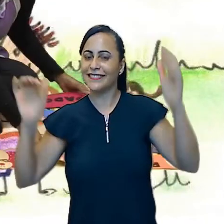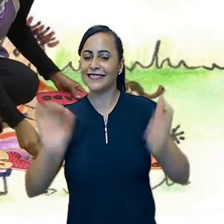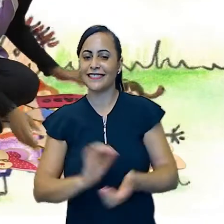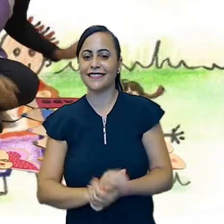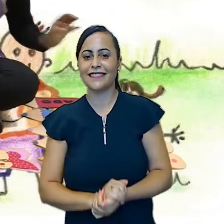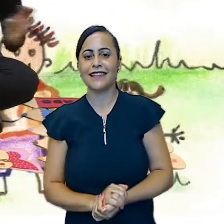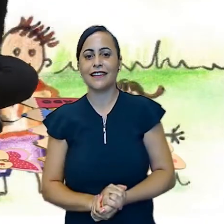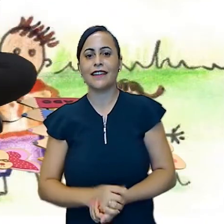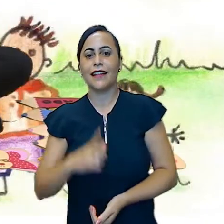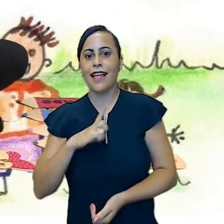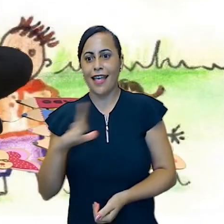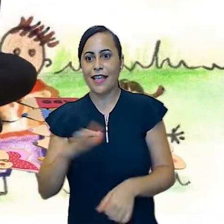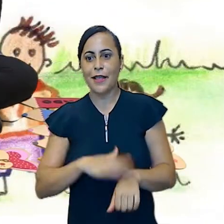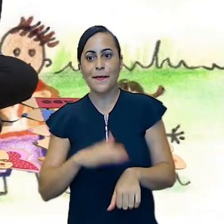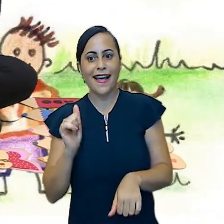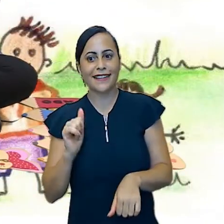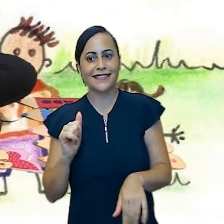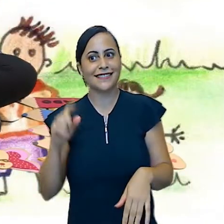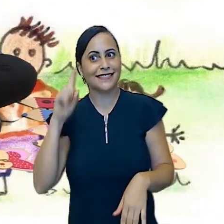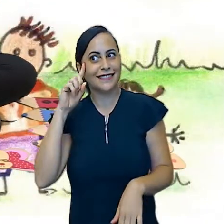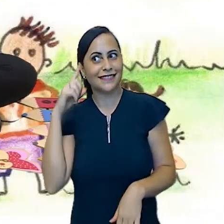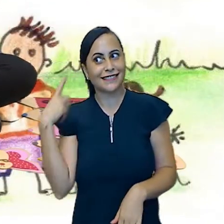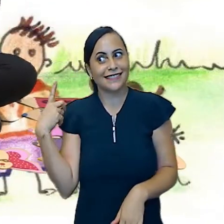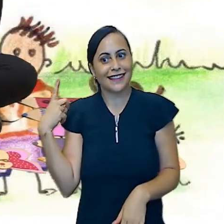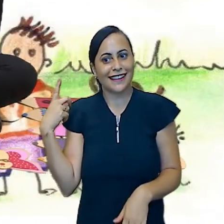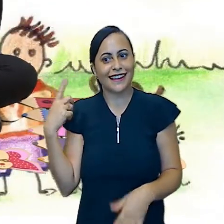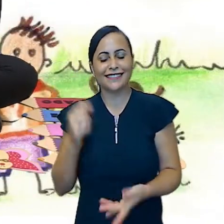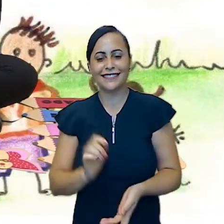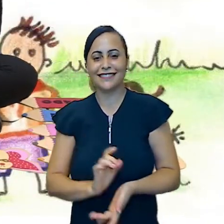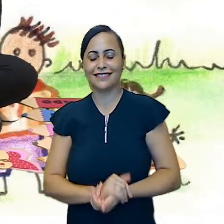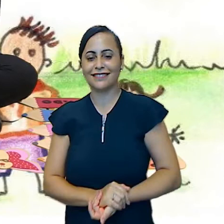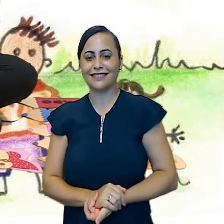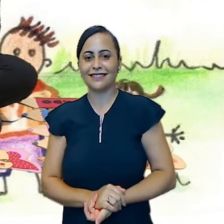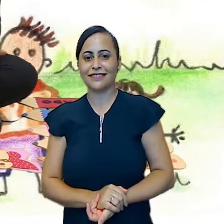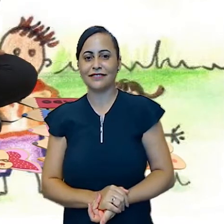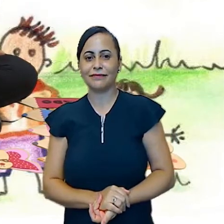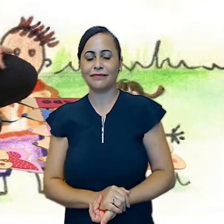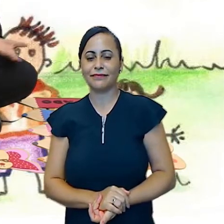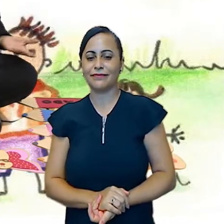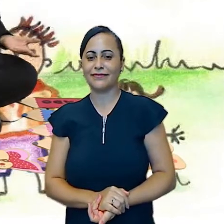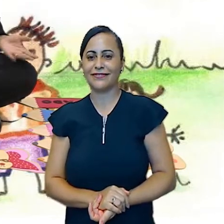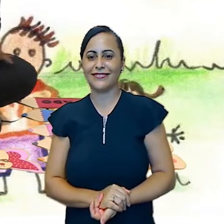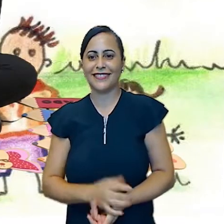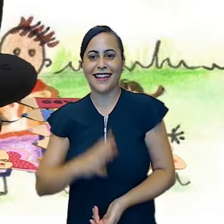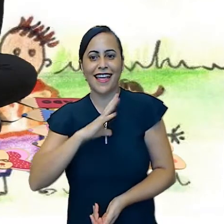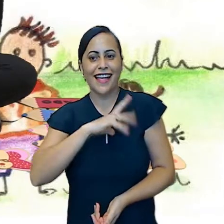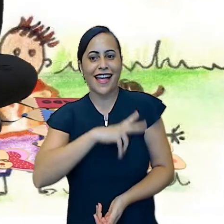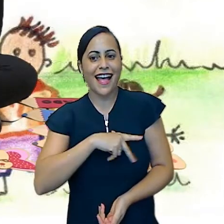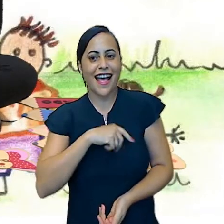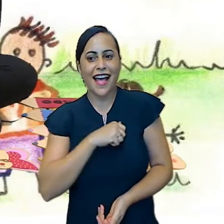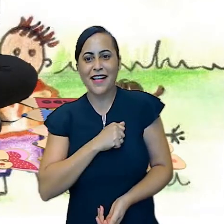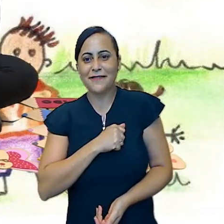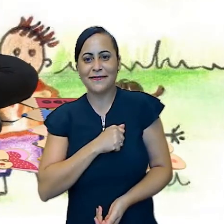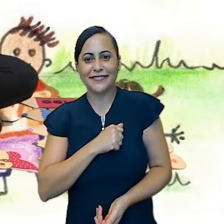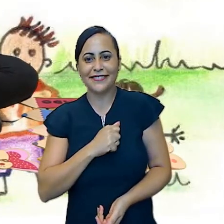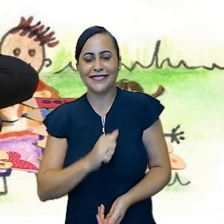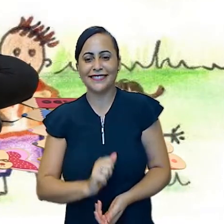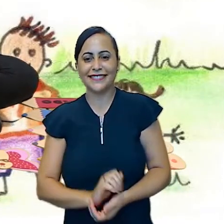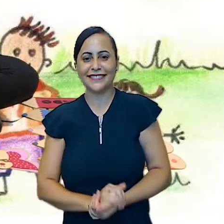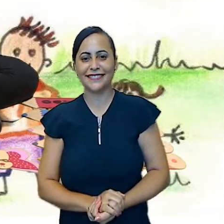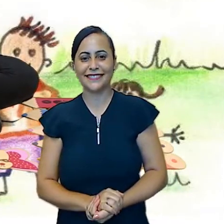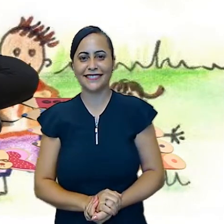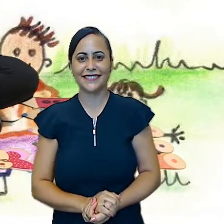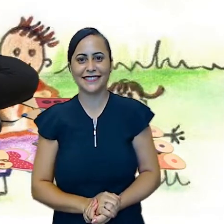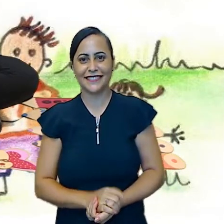Tem mais? Vamos ver? Será? Ai, eu tô amando tudo isso. Eu também!